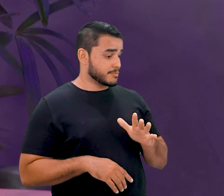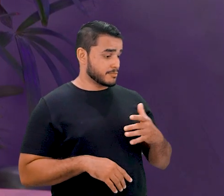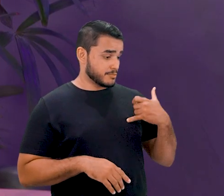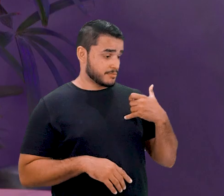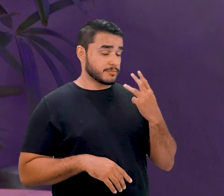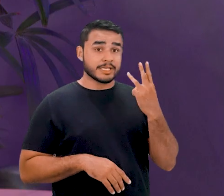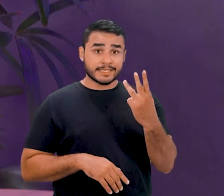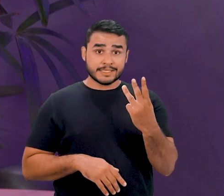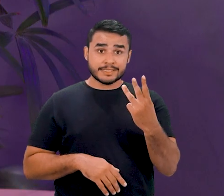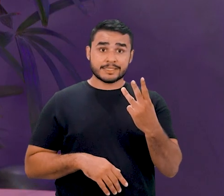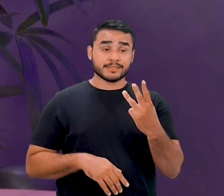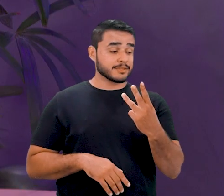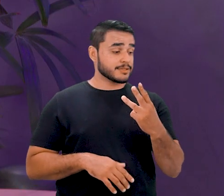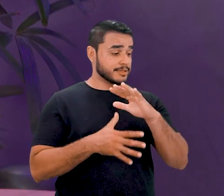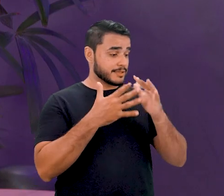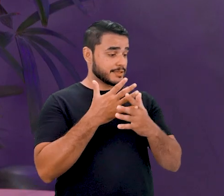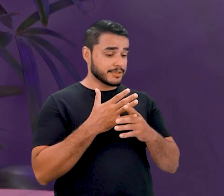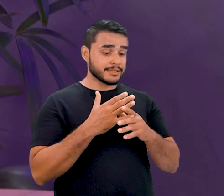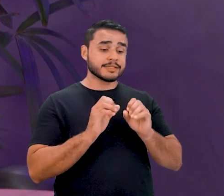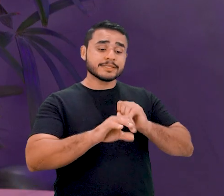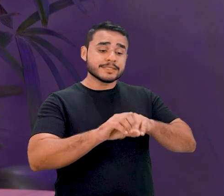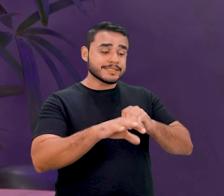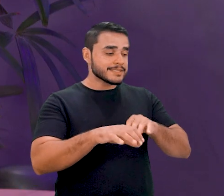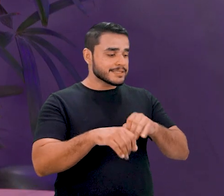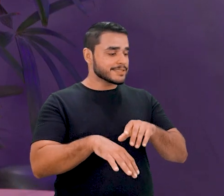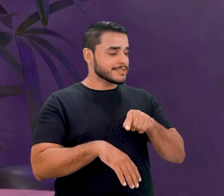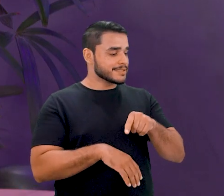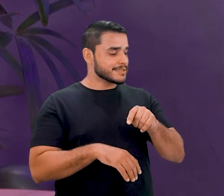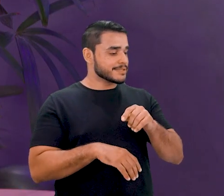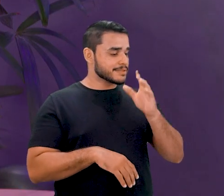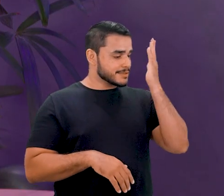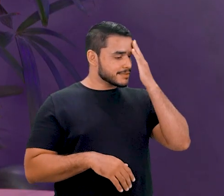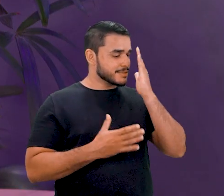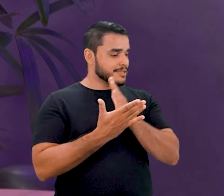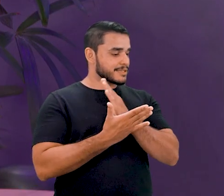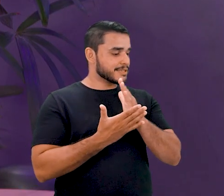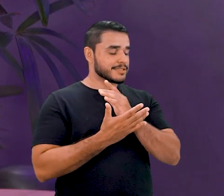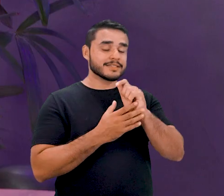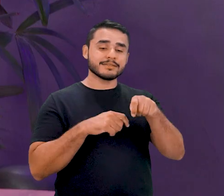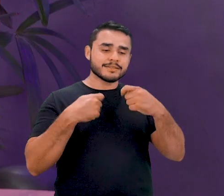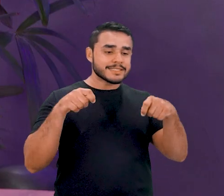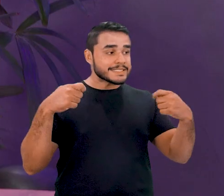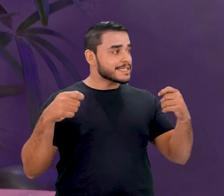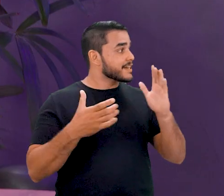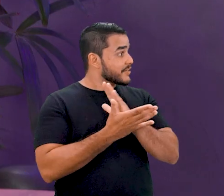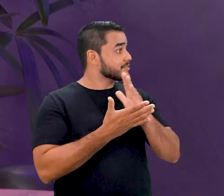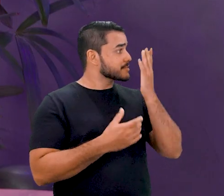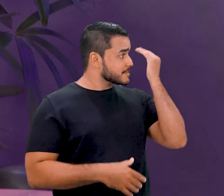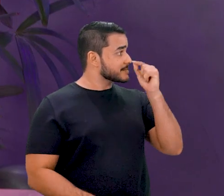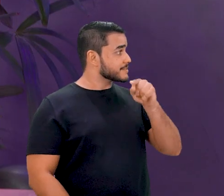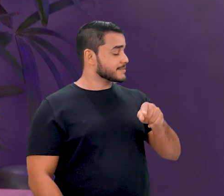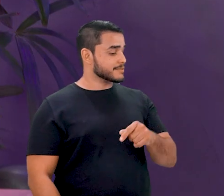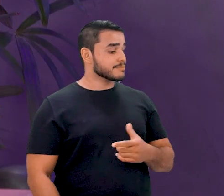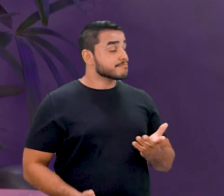fazer 3 anos ainda, a gente já está ensinando Libras a ela. Então, assim, ela já sabe falar algumas palavrinhas em Libras. Mas é o certo, né? Que todo mundo deveria